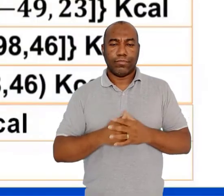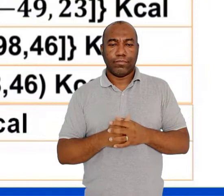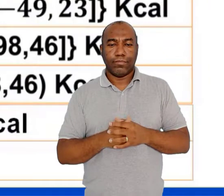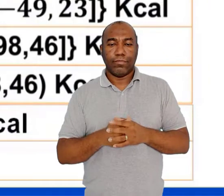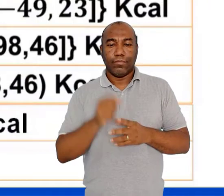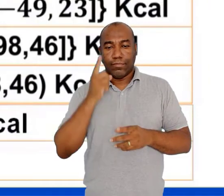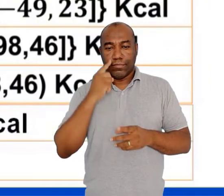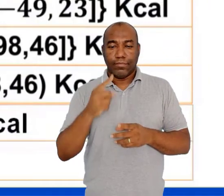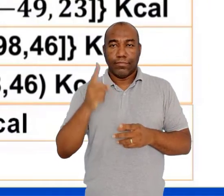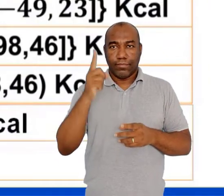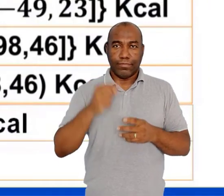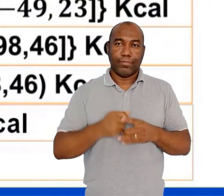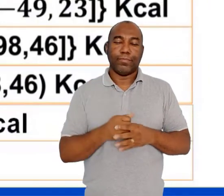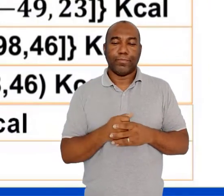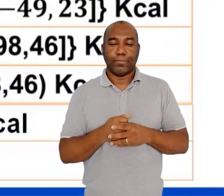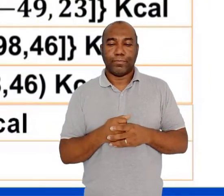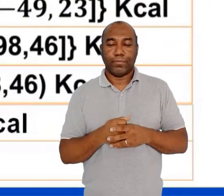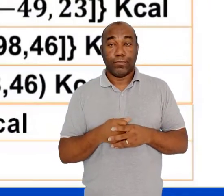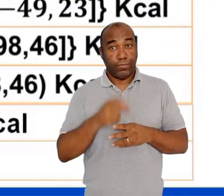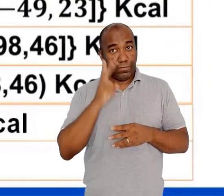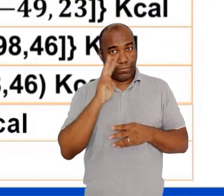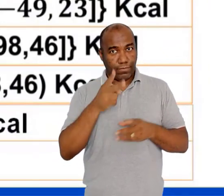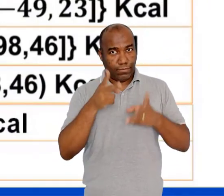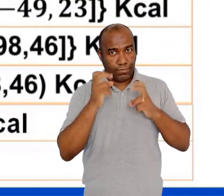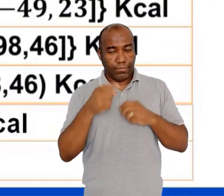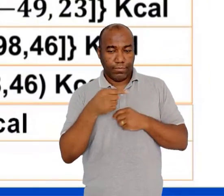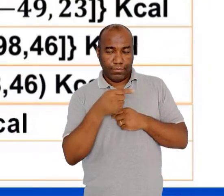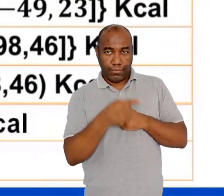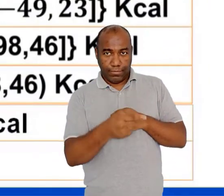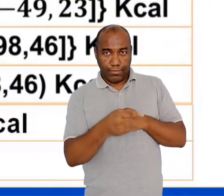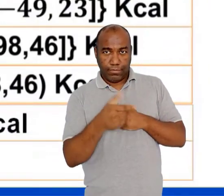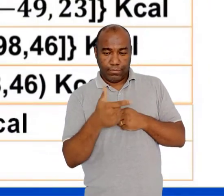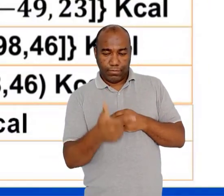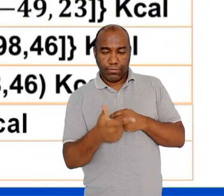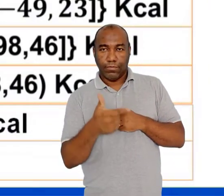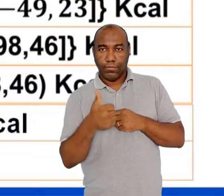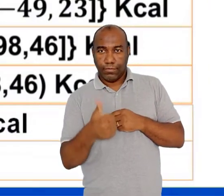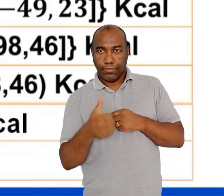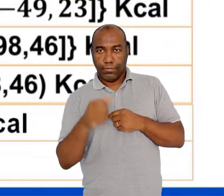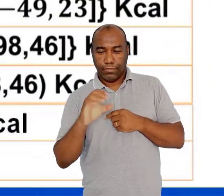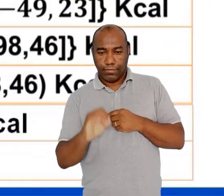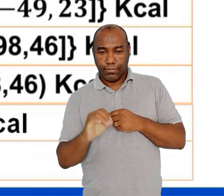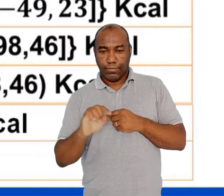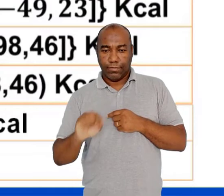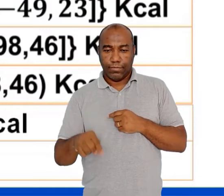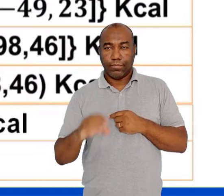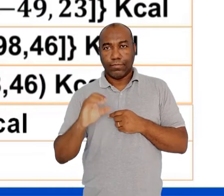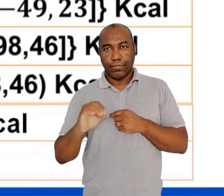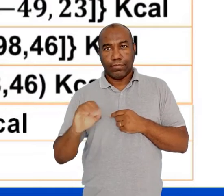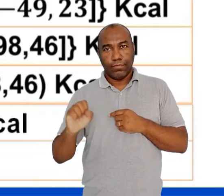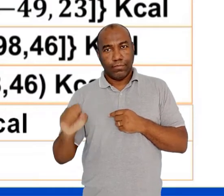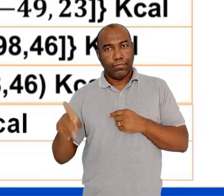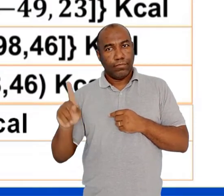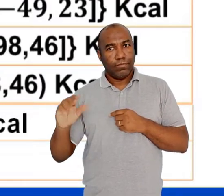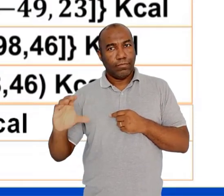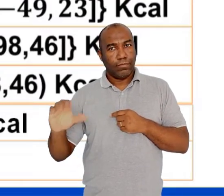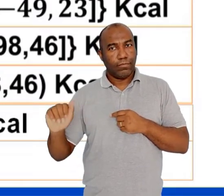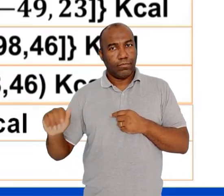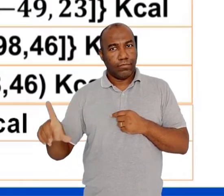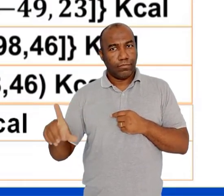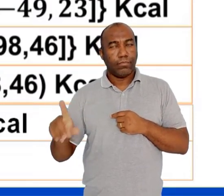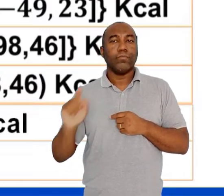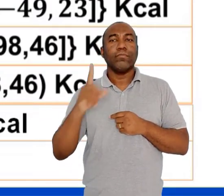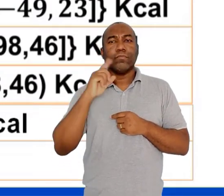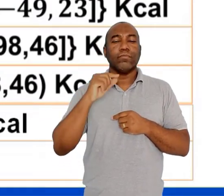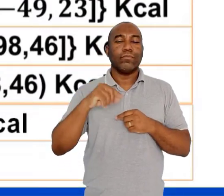reação química endotérmica e exotérmica? O sinal negativo te induz que a reação química ela libera energia. Então, se eu fizesse essa equação